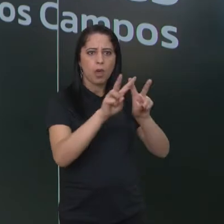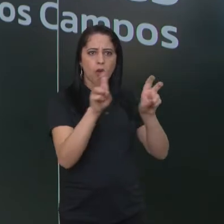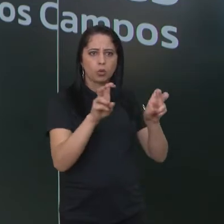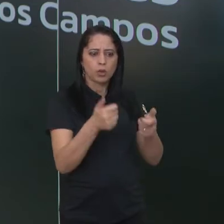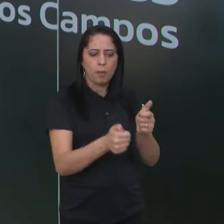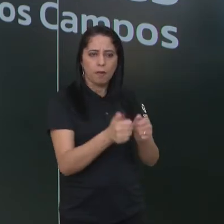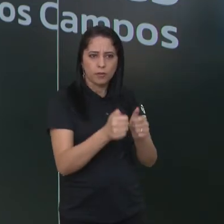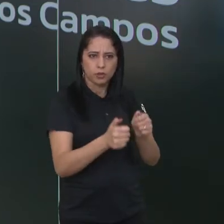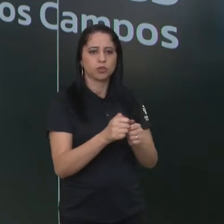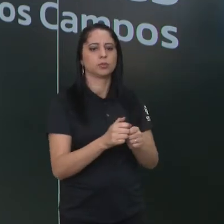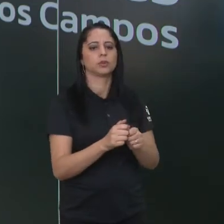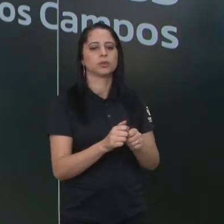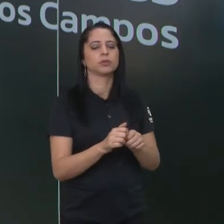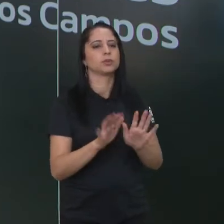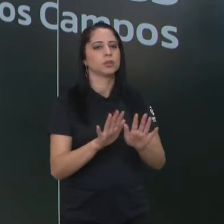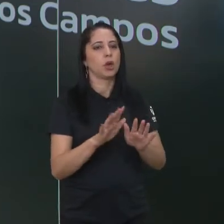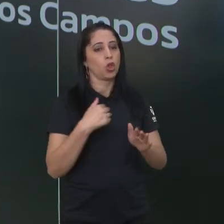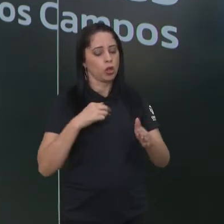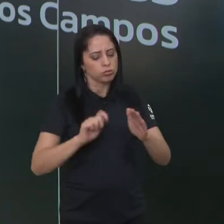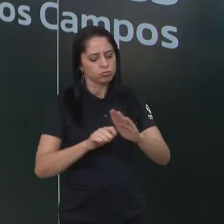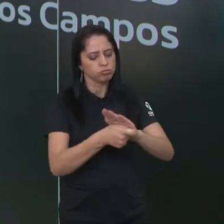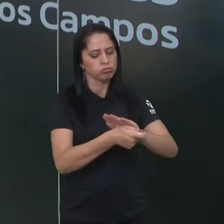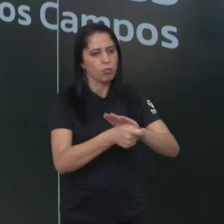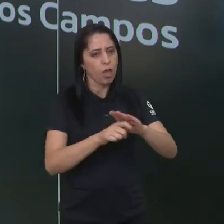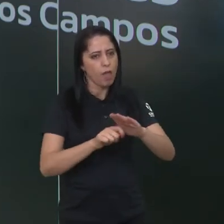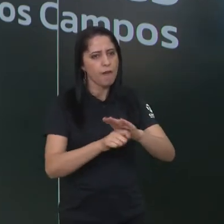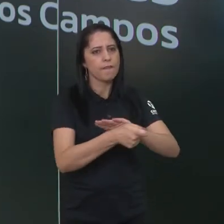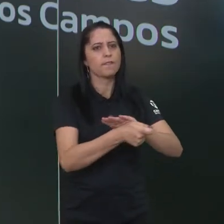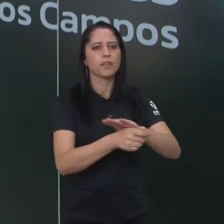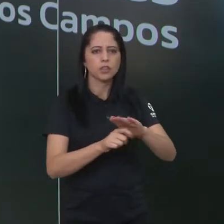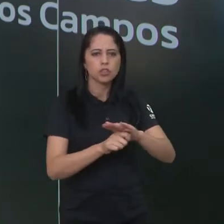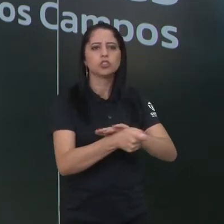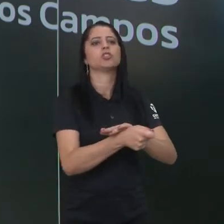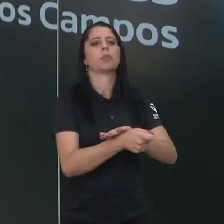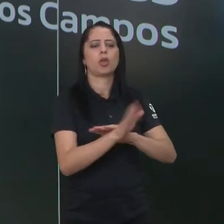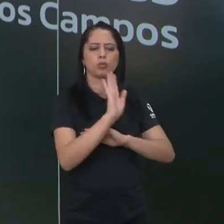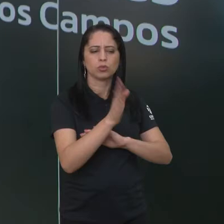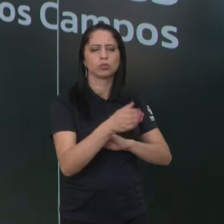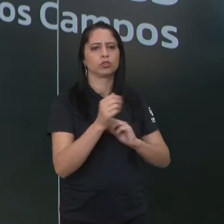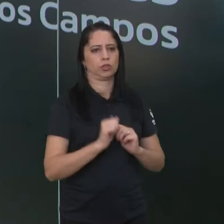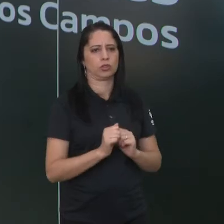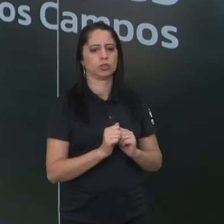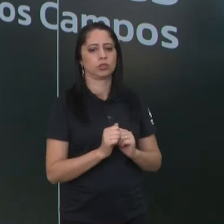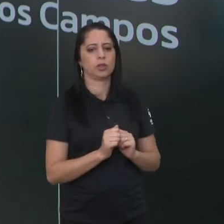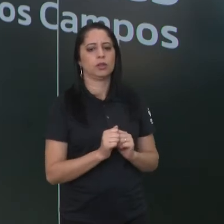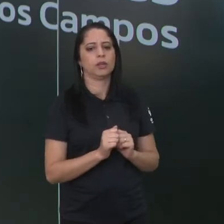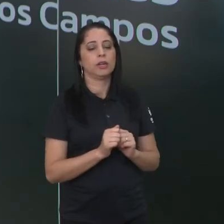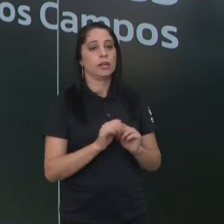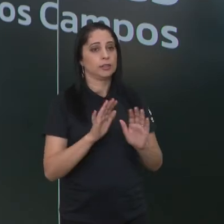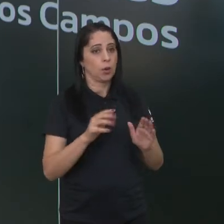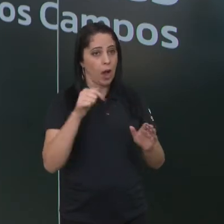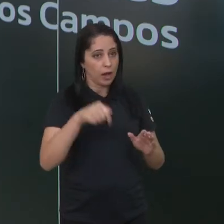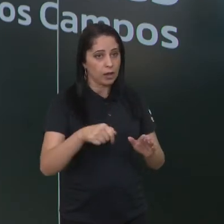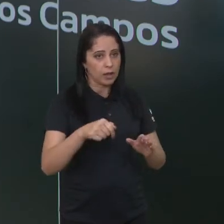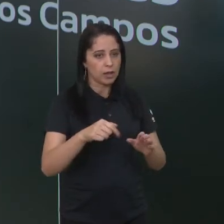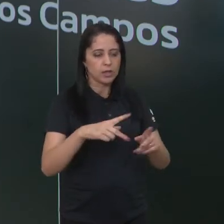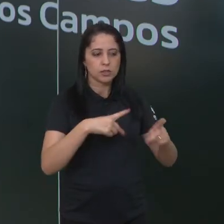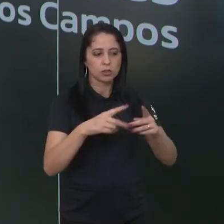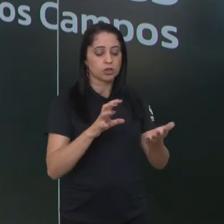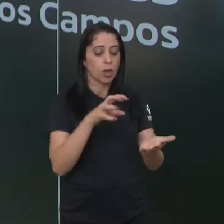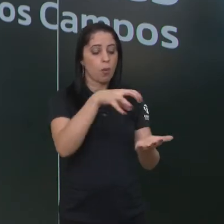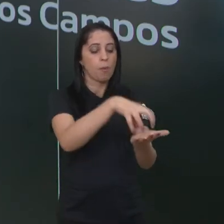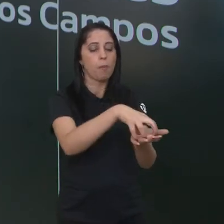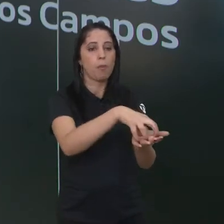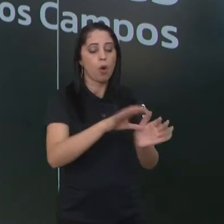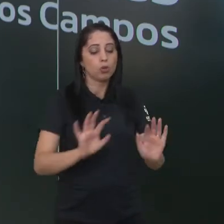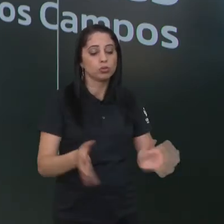mercado aqui, a gente tem investido no que nós chamamos do polo de games de São José dos Campos. Ou seja, um polo voltado para incentivar